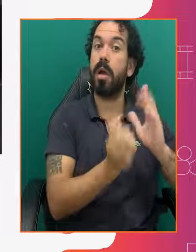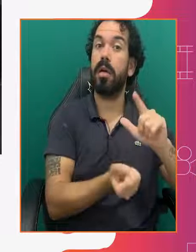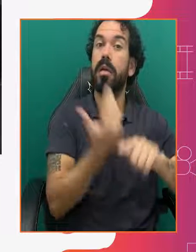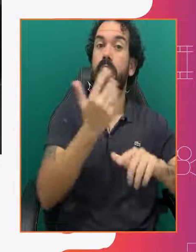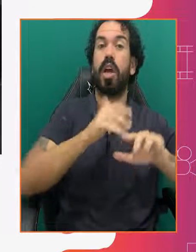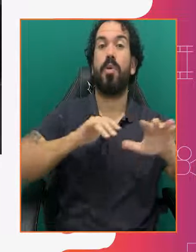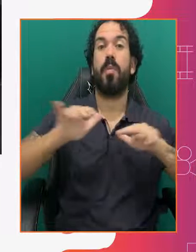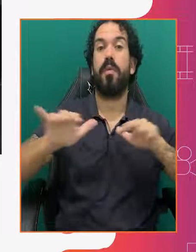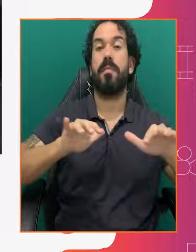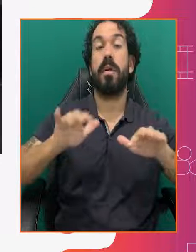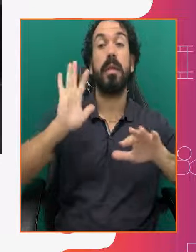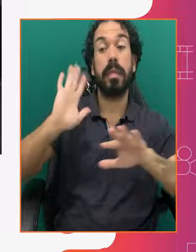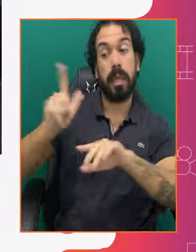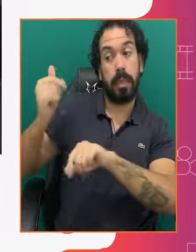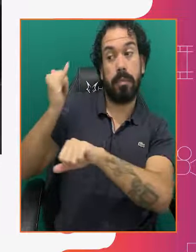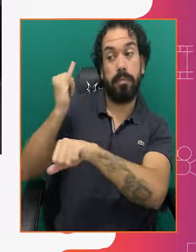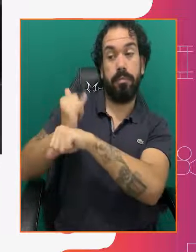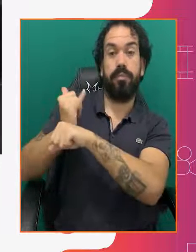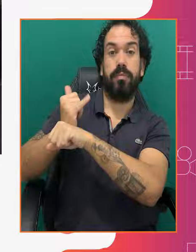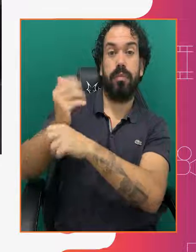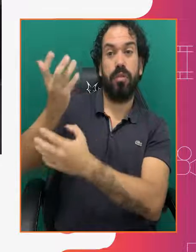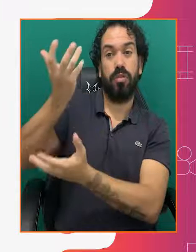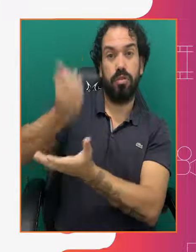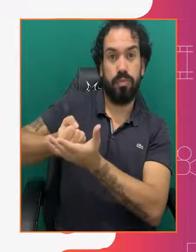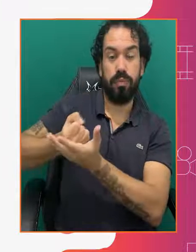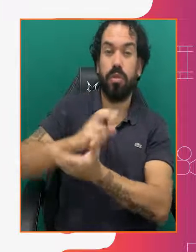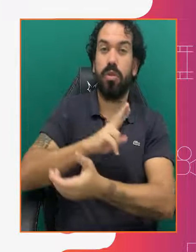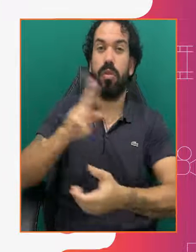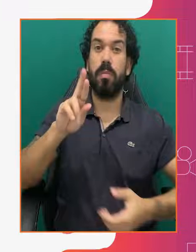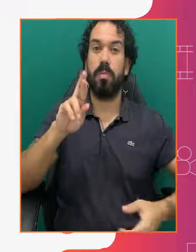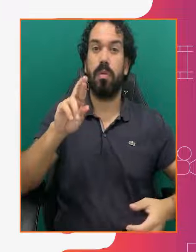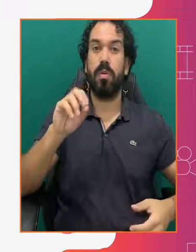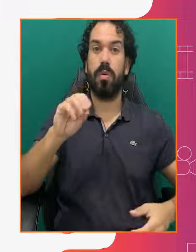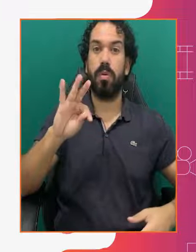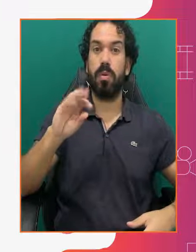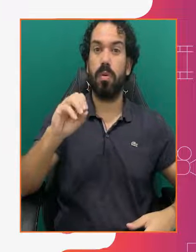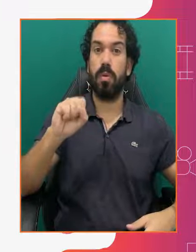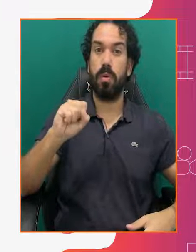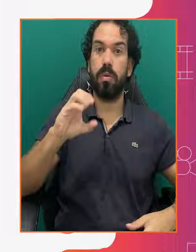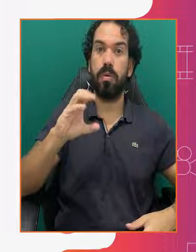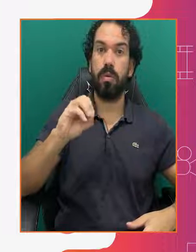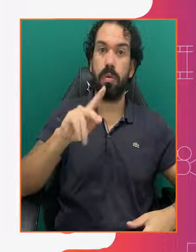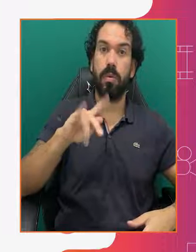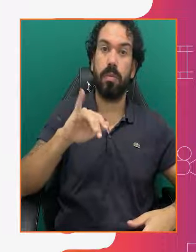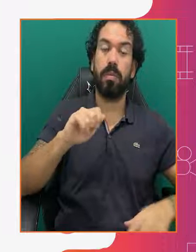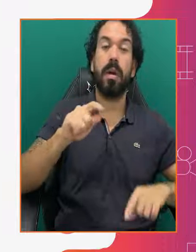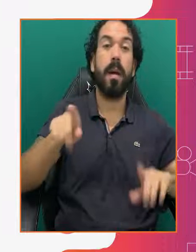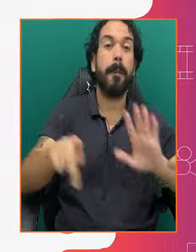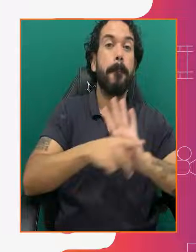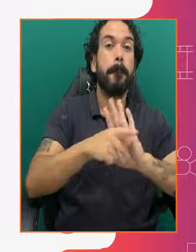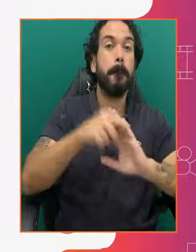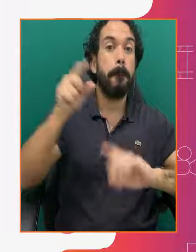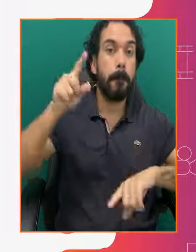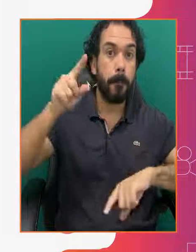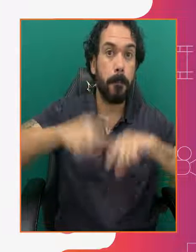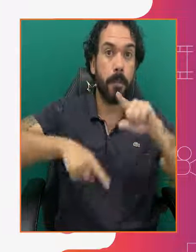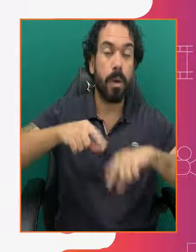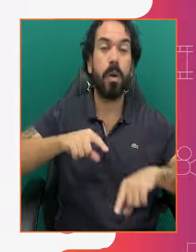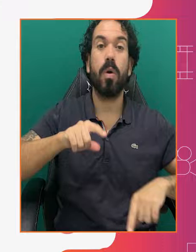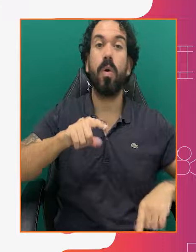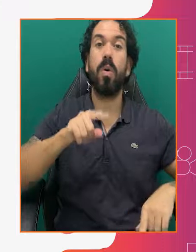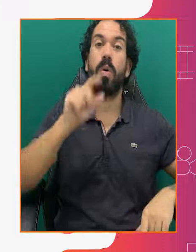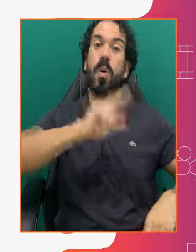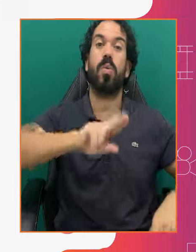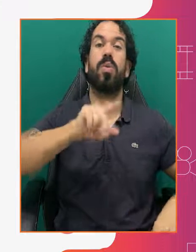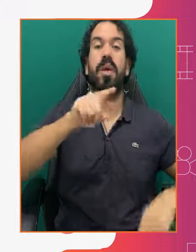que inicialmente foi capturado pela câmera. O nome rotoscopia vem do equipamento que deu origem